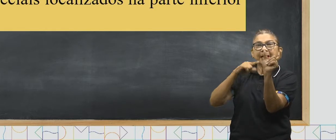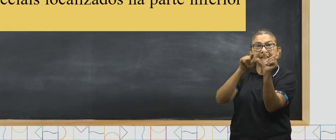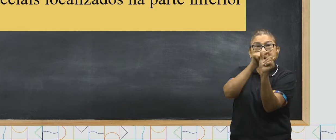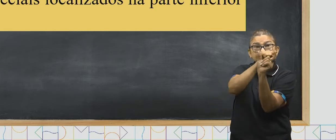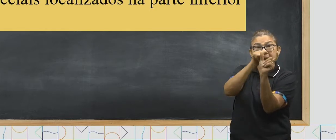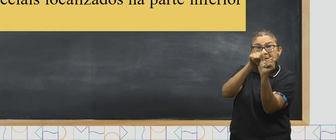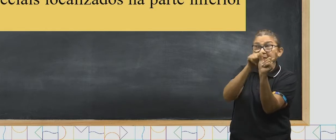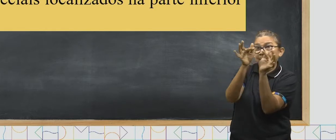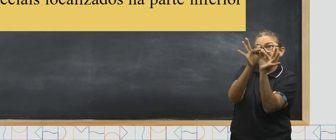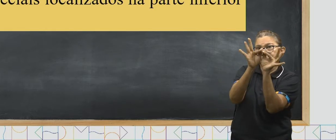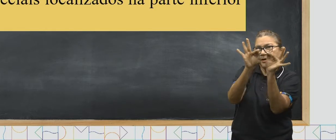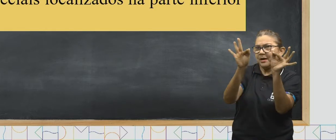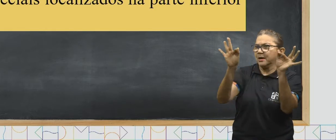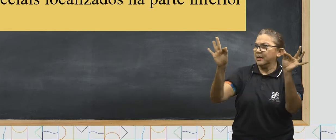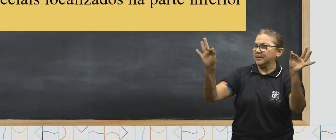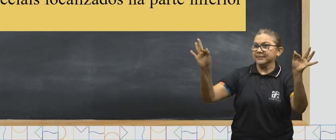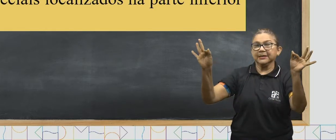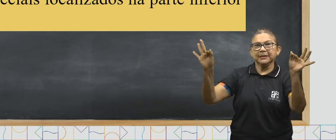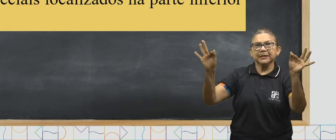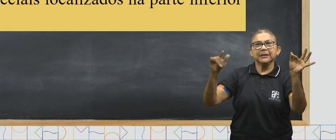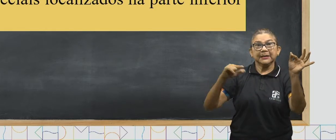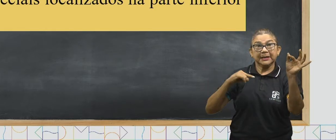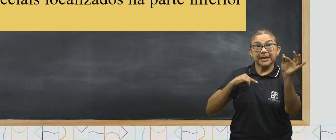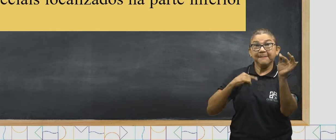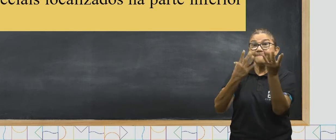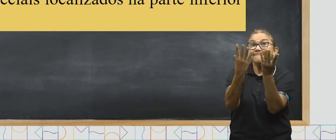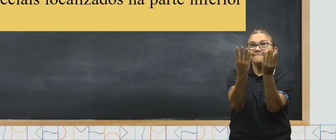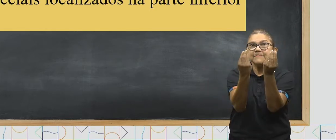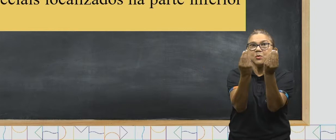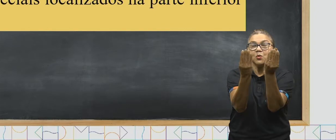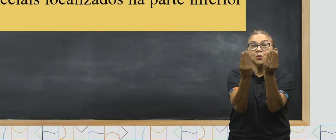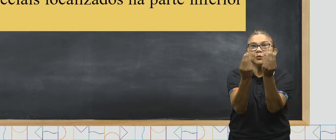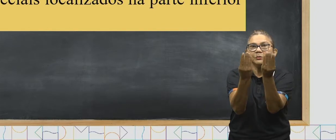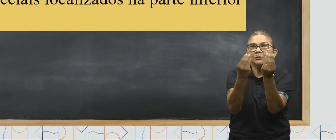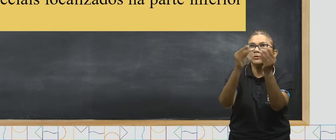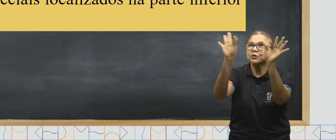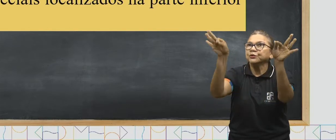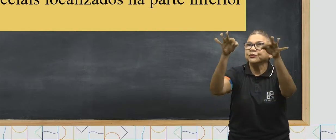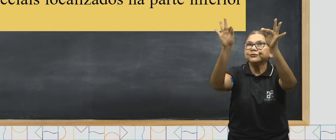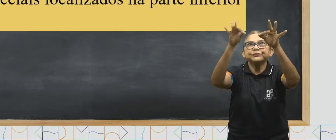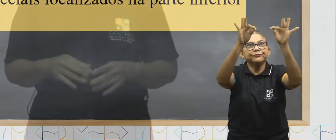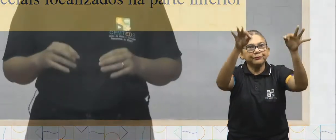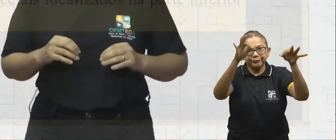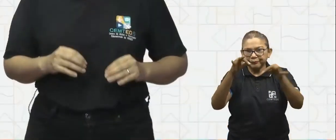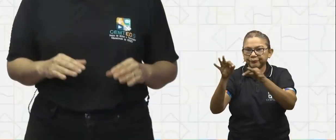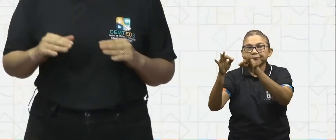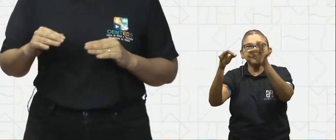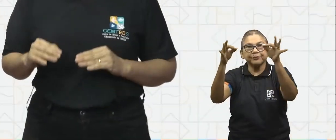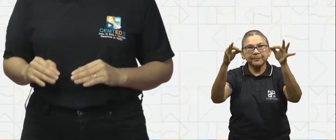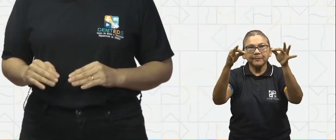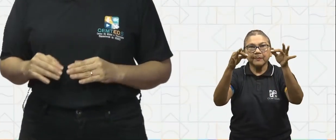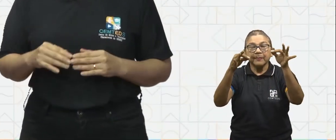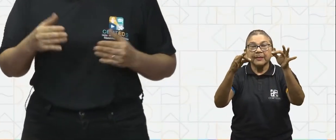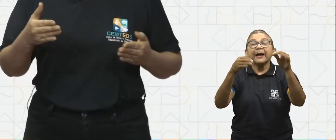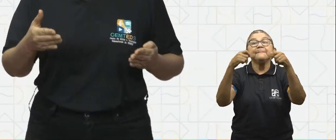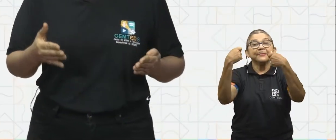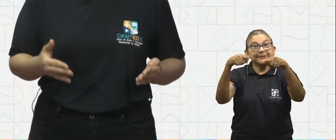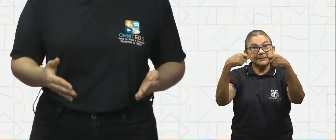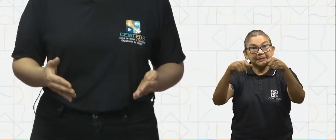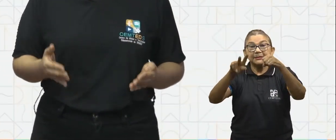nesta frase temos vagalumes, substantivo no plural. Para que